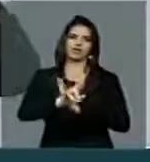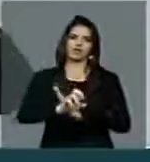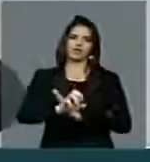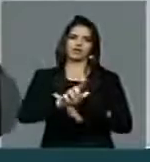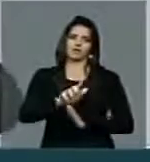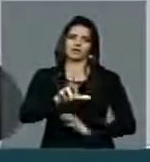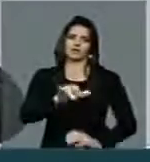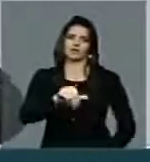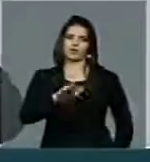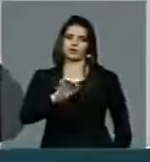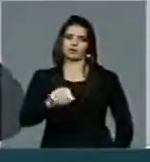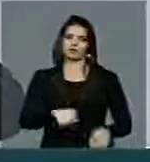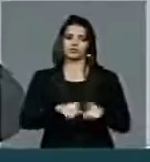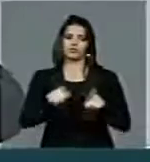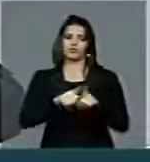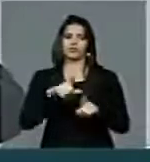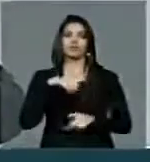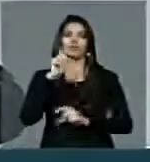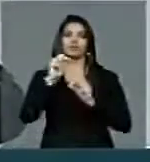segurança jurídica.